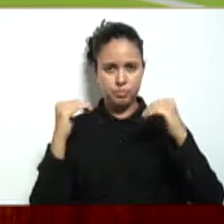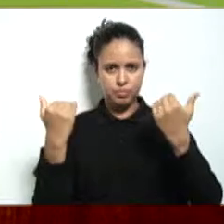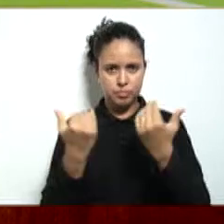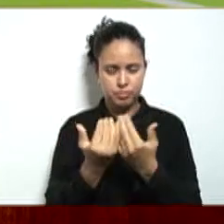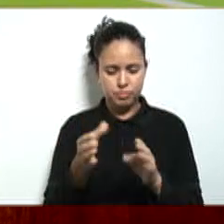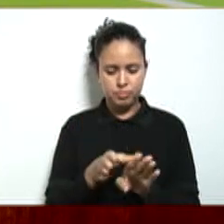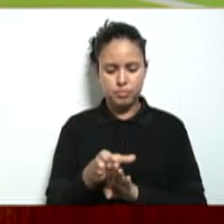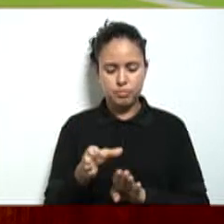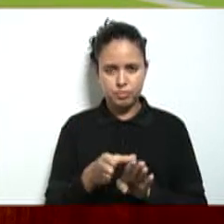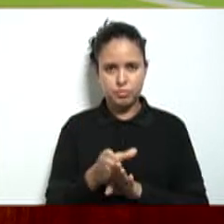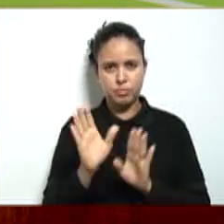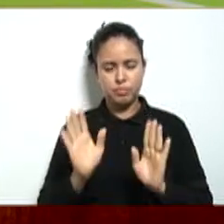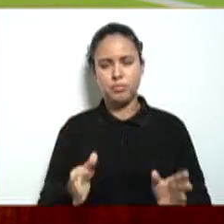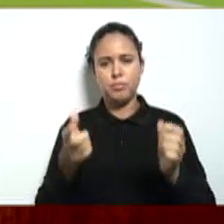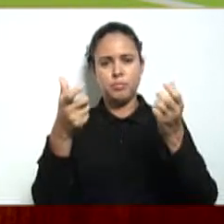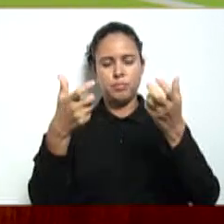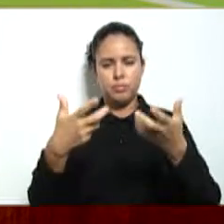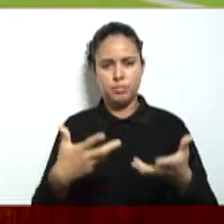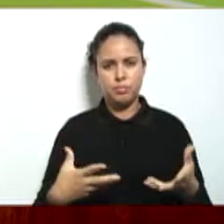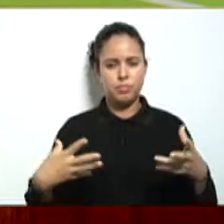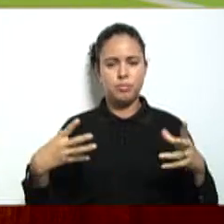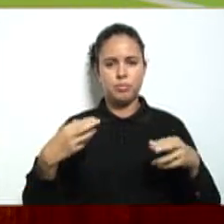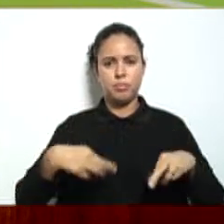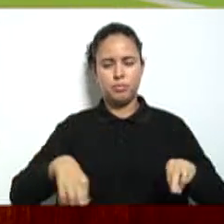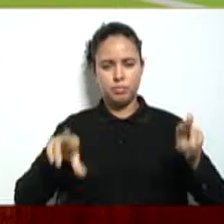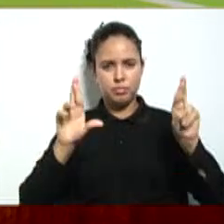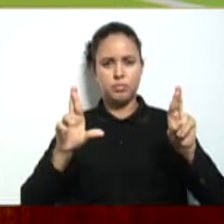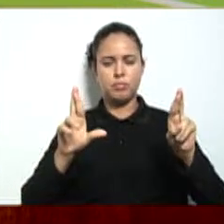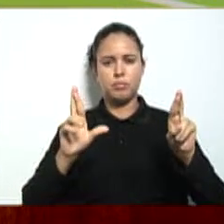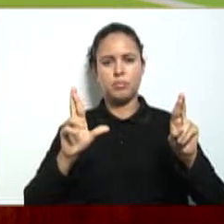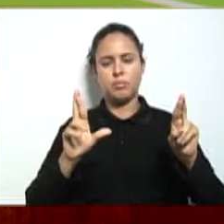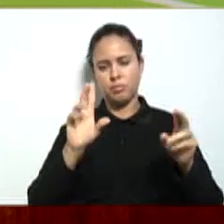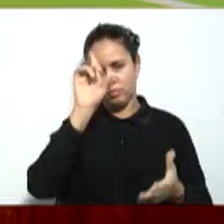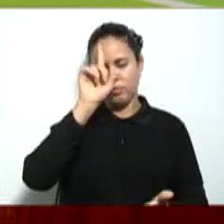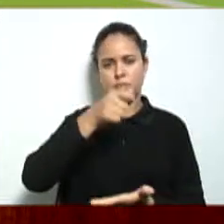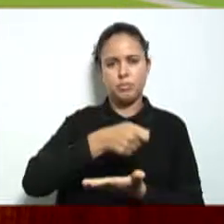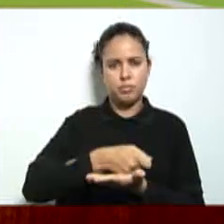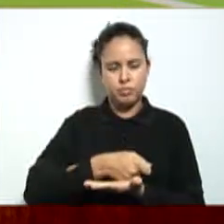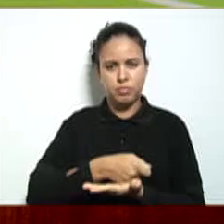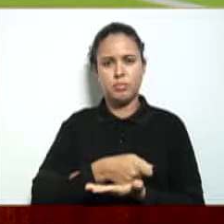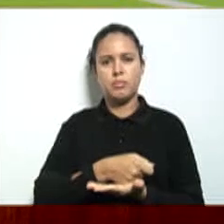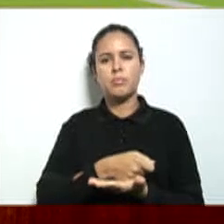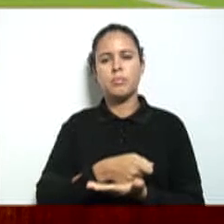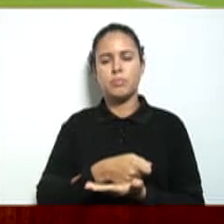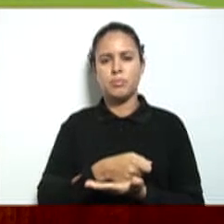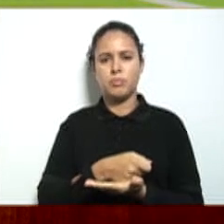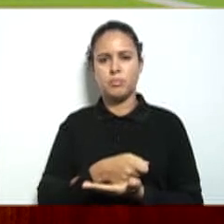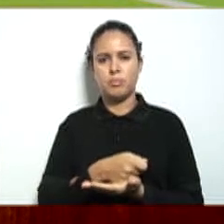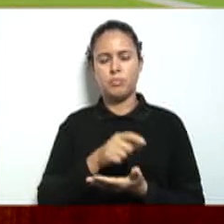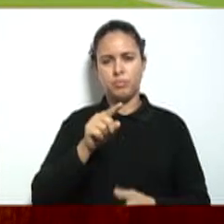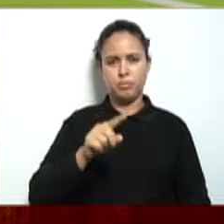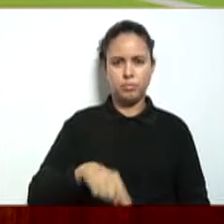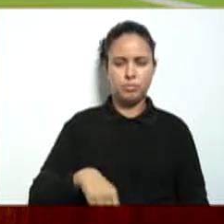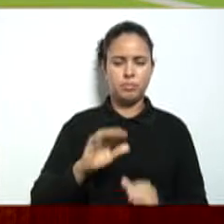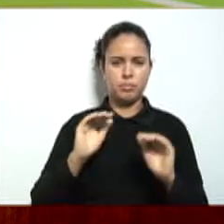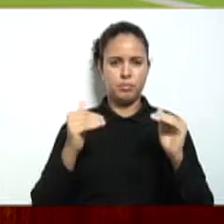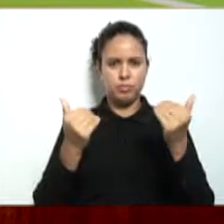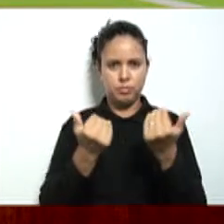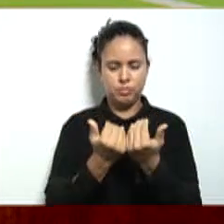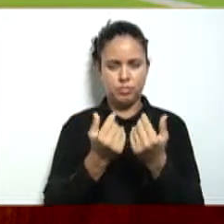falamos na aula passada para a tomada de decisão, que ela seja algo em comum ali naquela Assembleia,